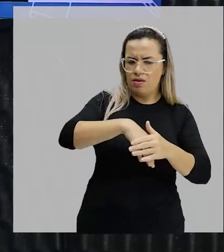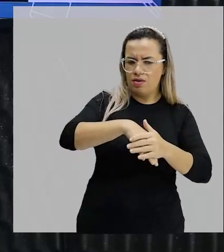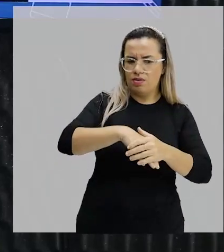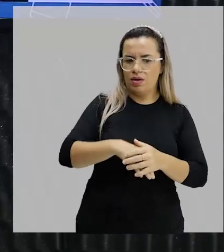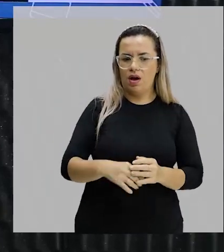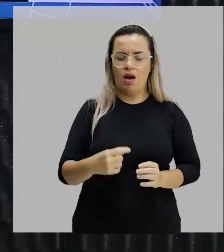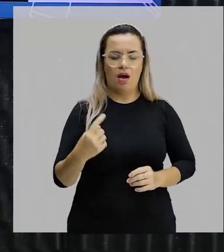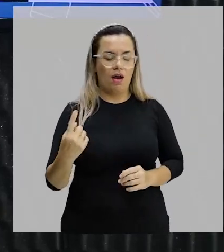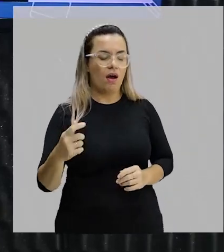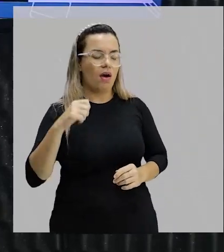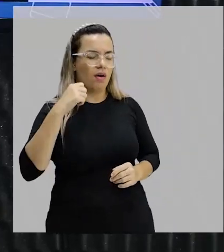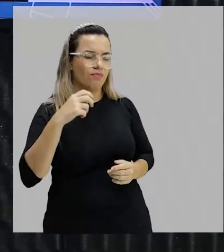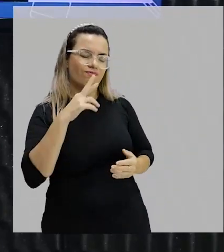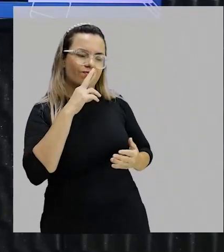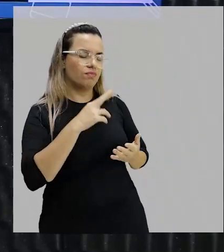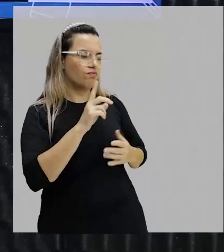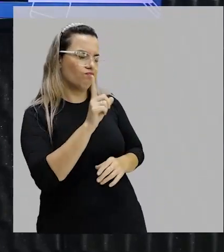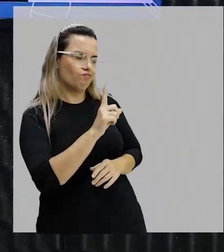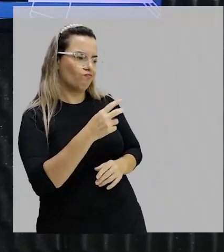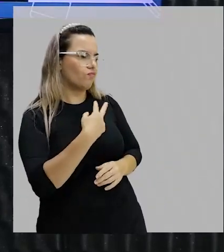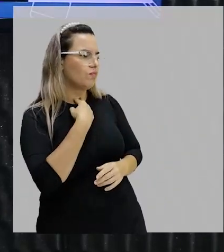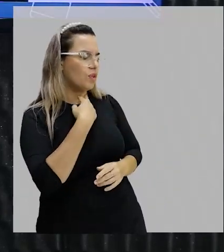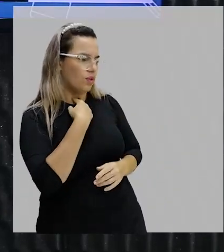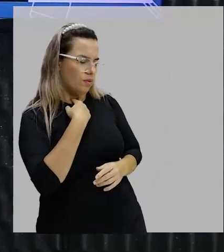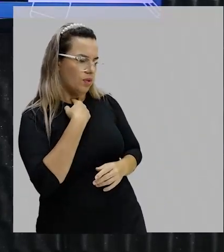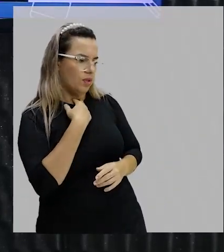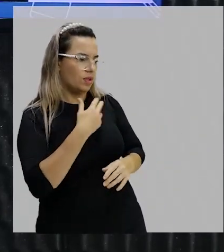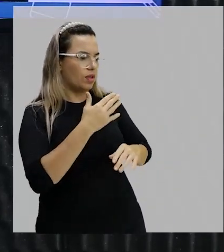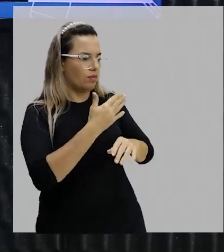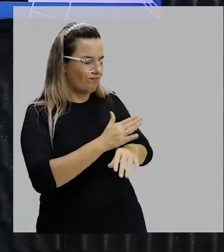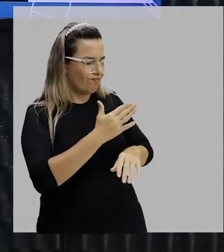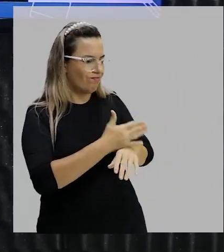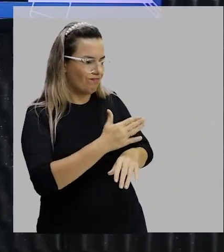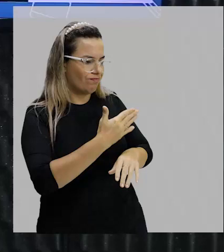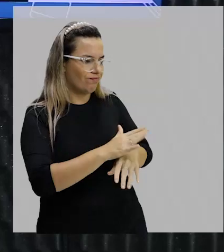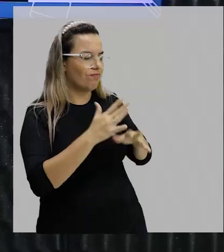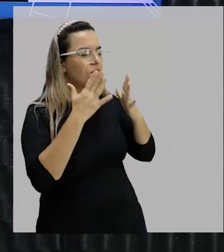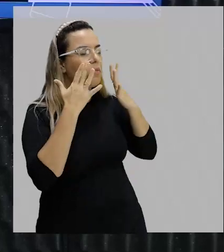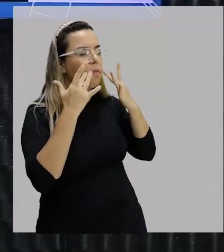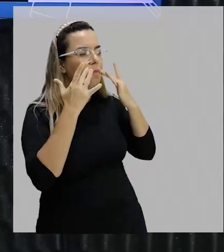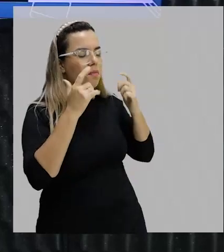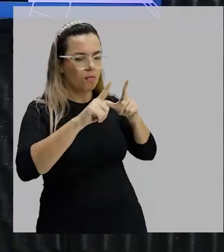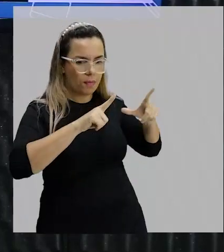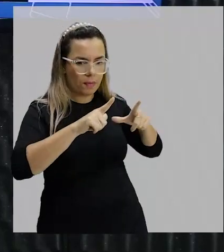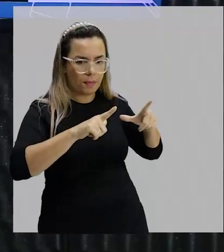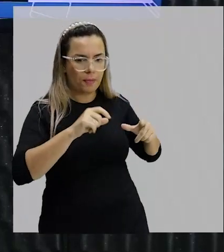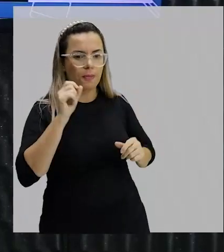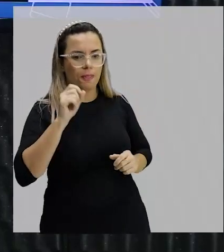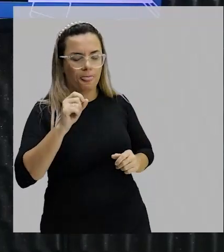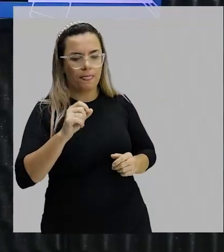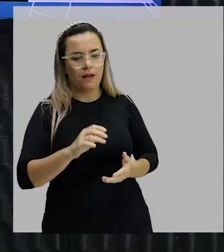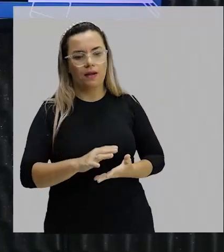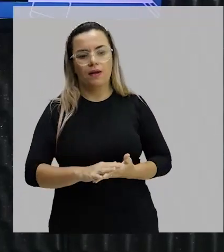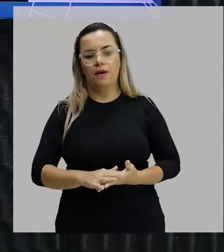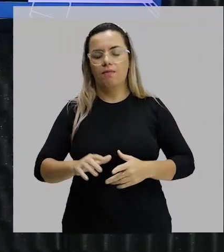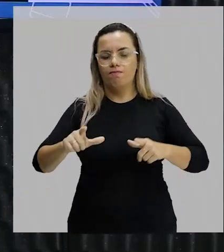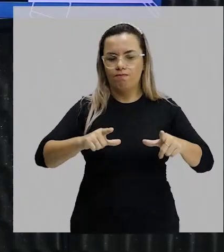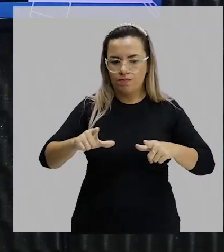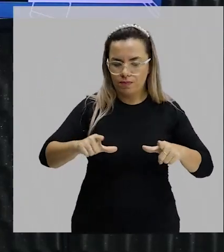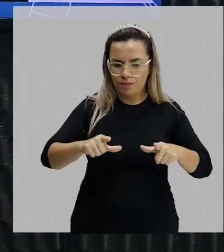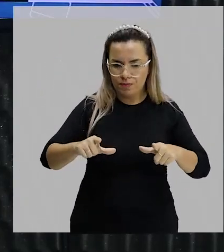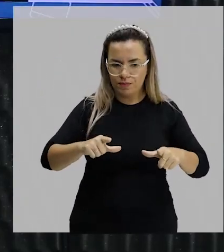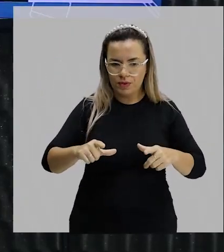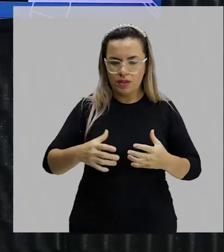Se eu faltar ensaio, o diretor me mata. Eu não posso, feriado, eu tenho ensaio. Porque o ensaio, na verdade, é o que vai realmente, fisicamente